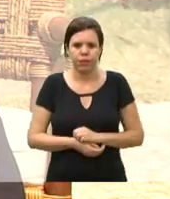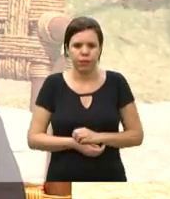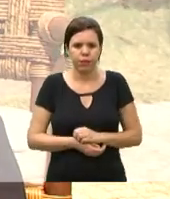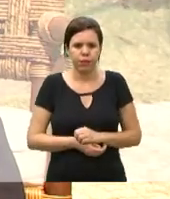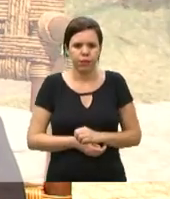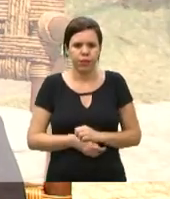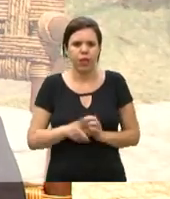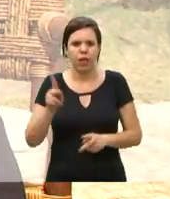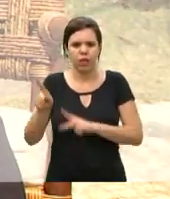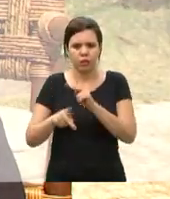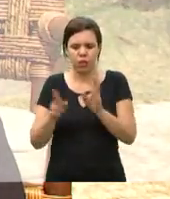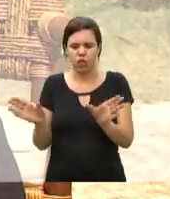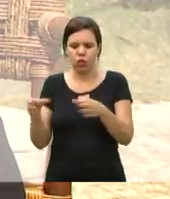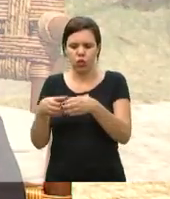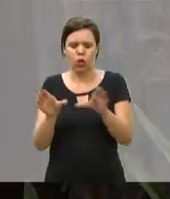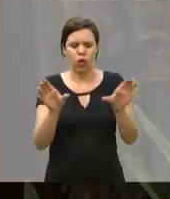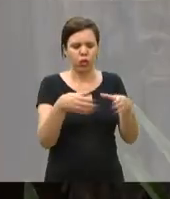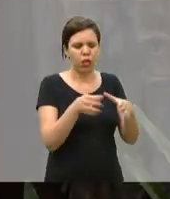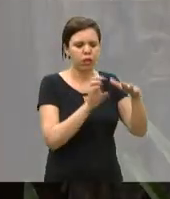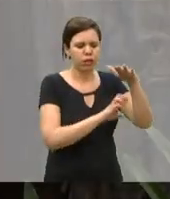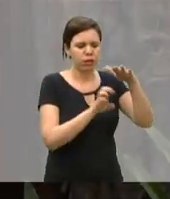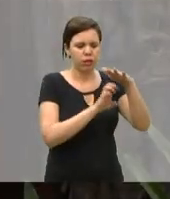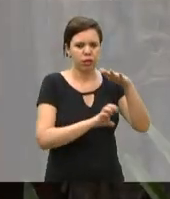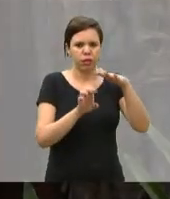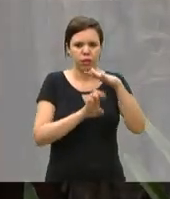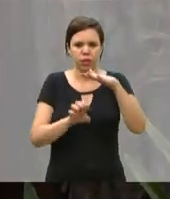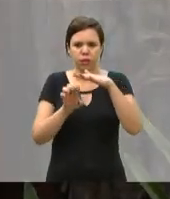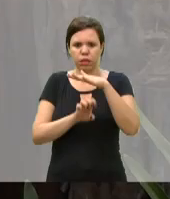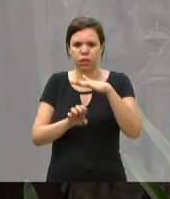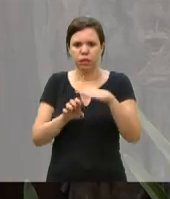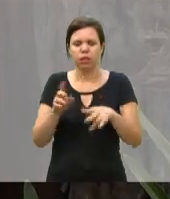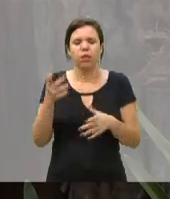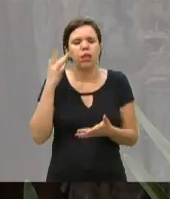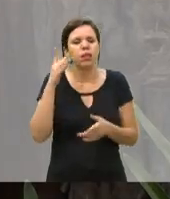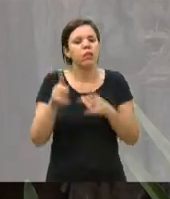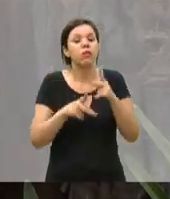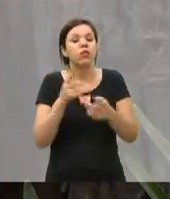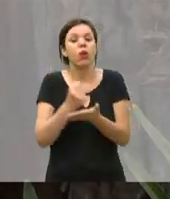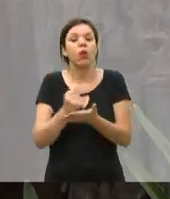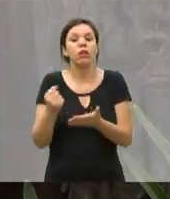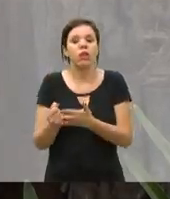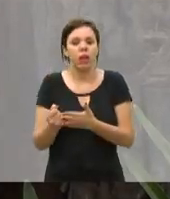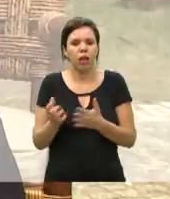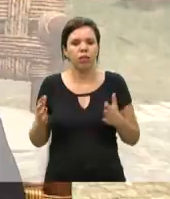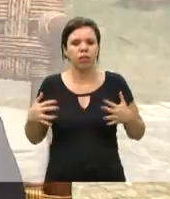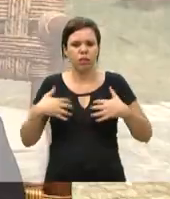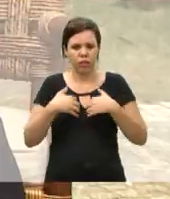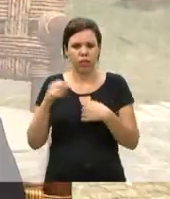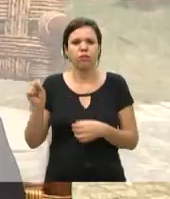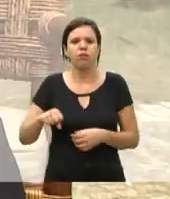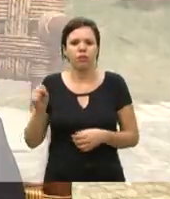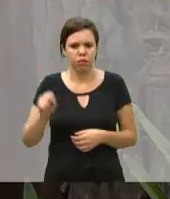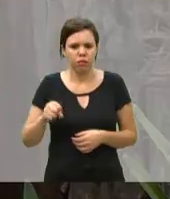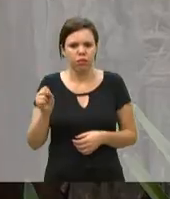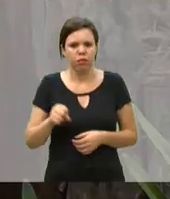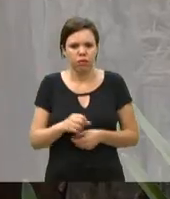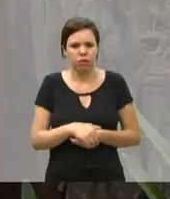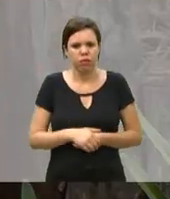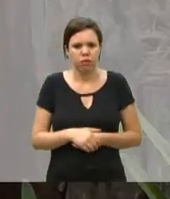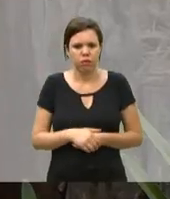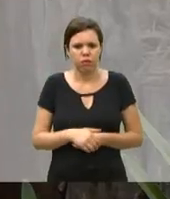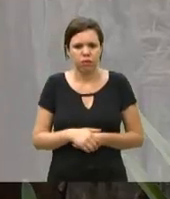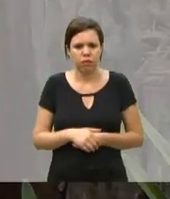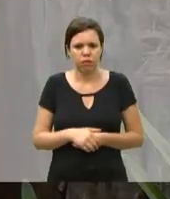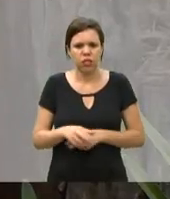da comunidade, das empresas, as né, empresas dos profissionais. Hoje contratam profissionais autistas? Sim. Hoje sim.